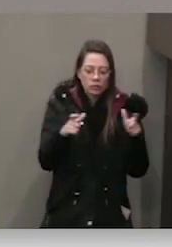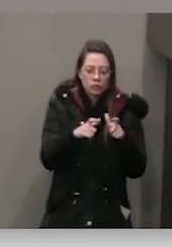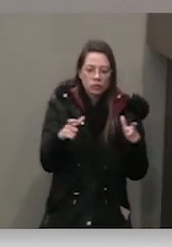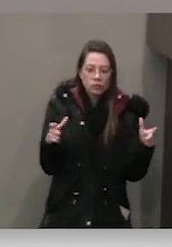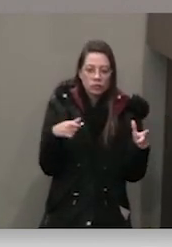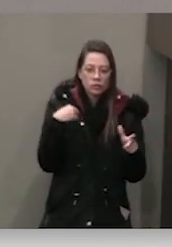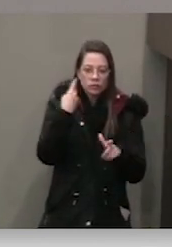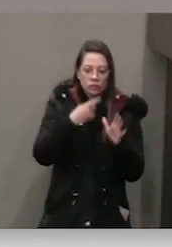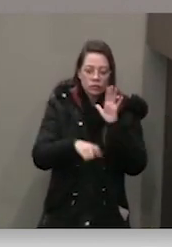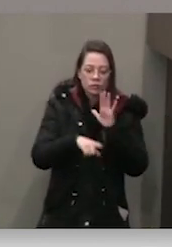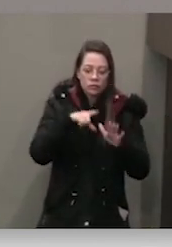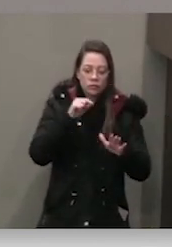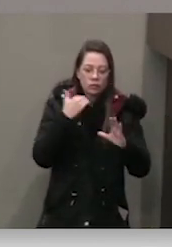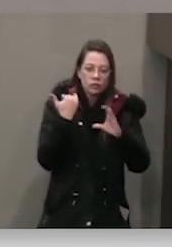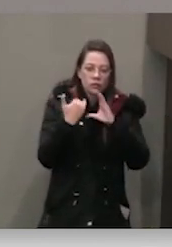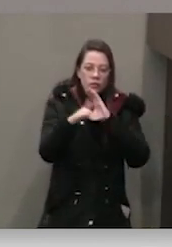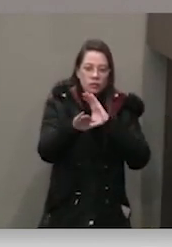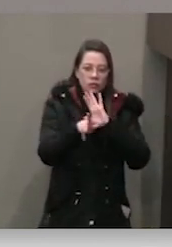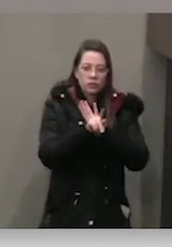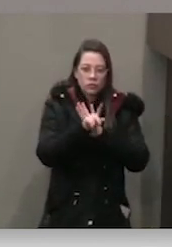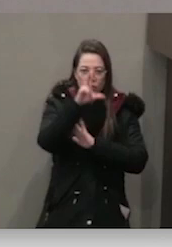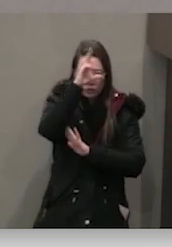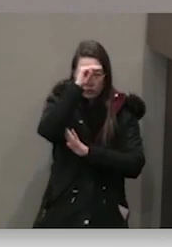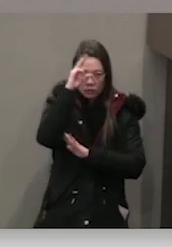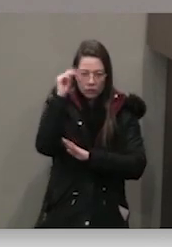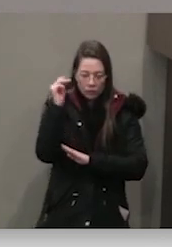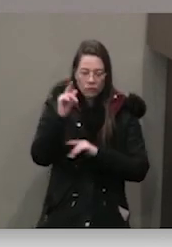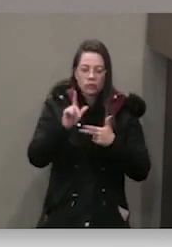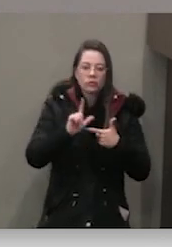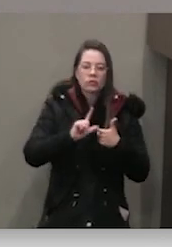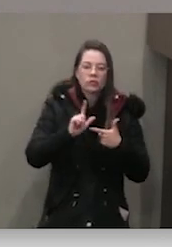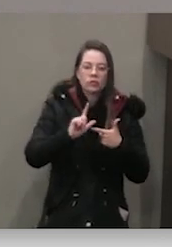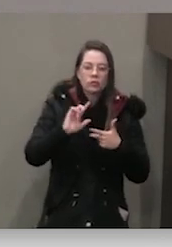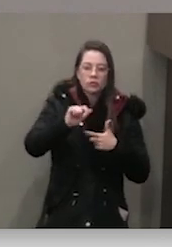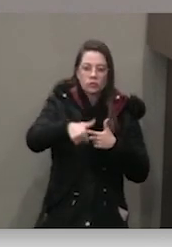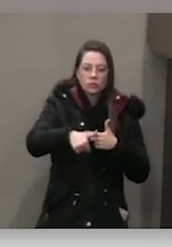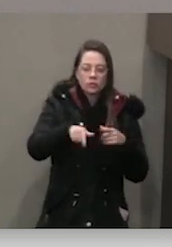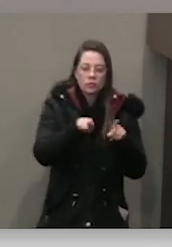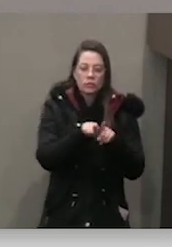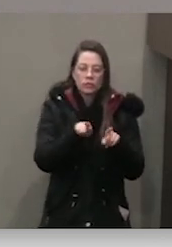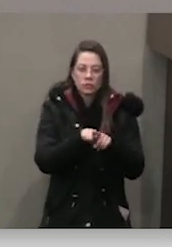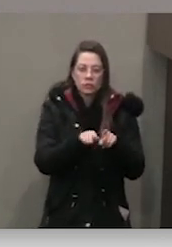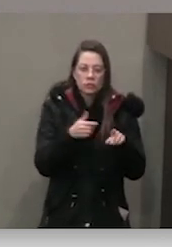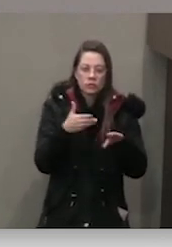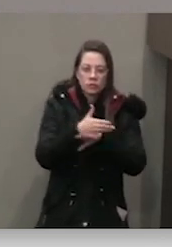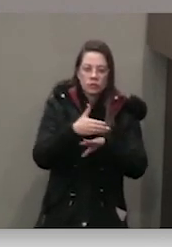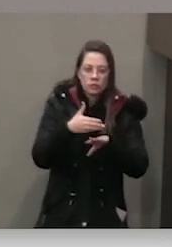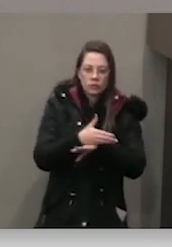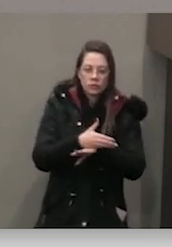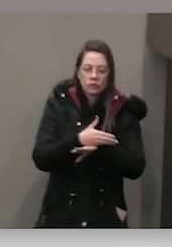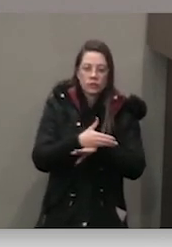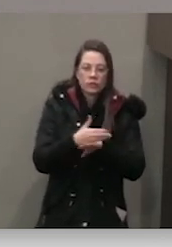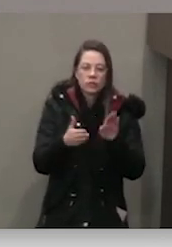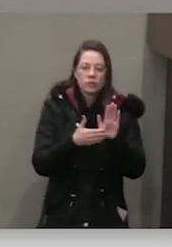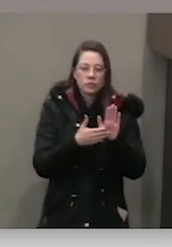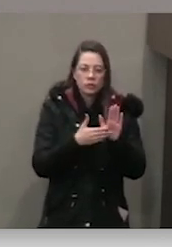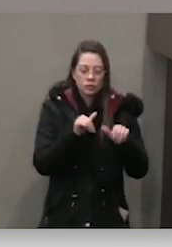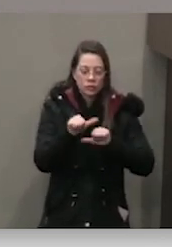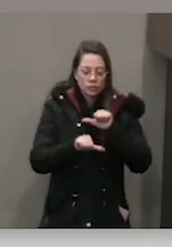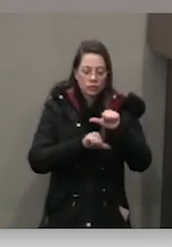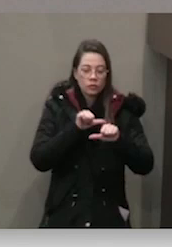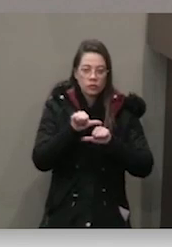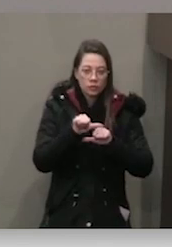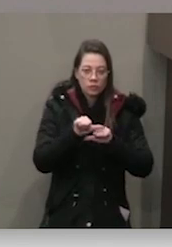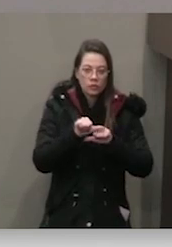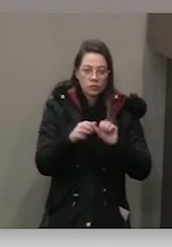optamos então em encaminhar ao Legislativo, e depois de ter passado pelo pelo CMDI, essa proposição de alteração,